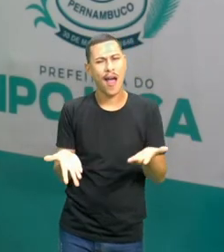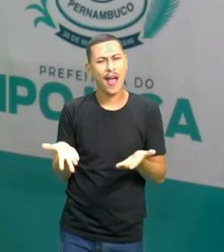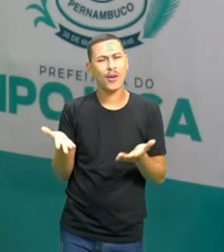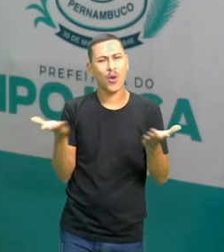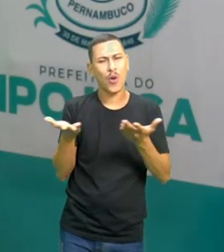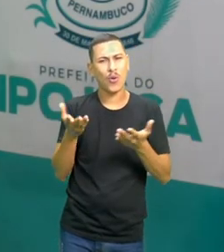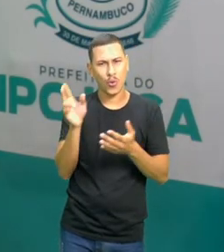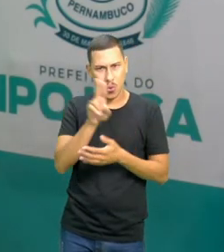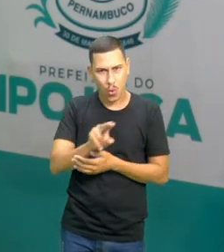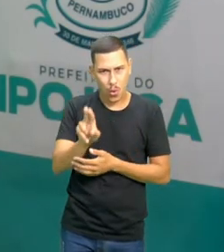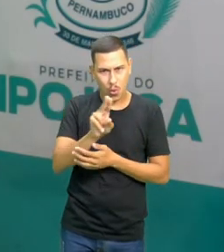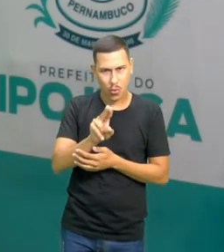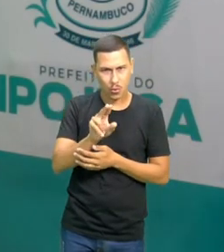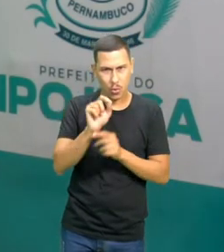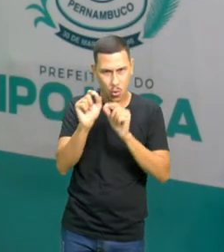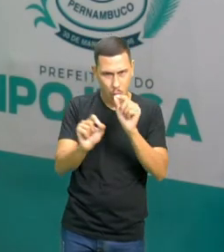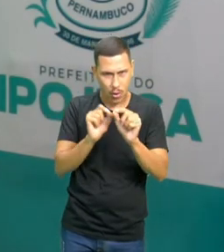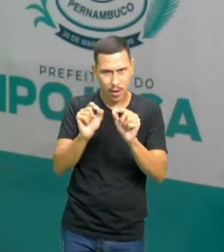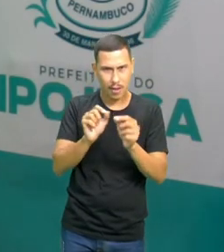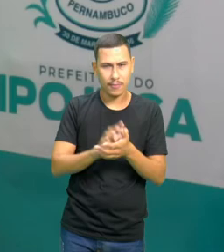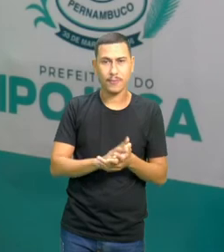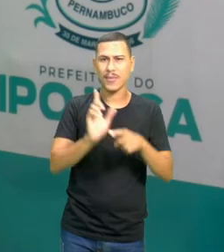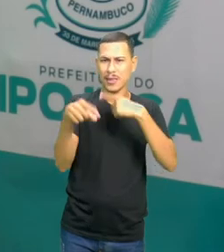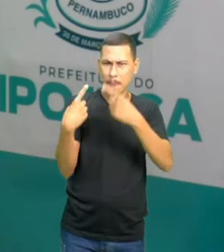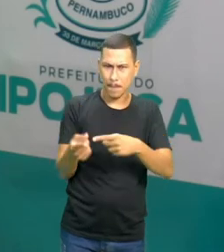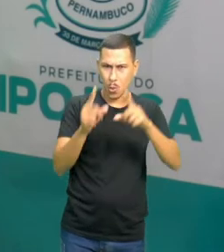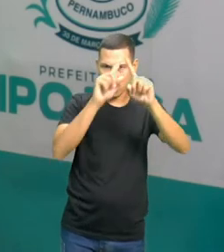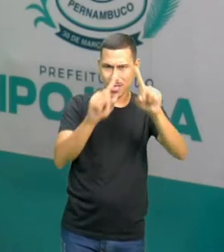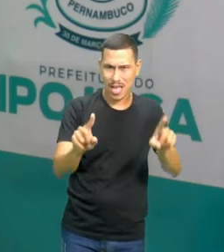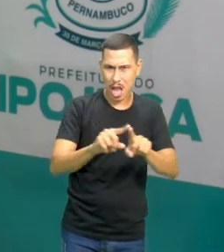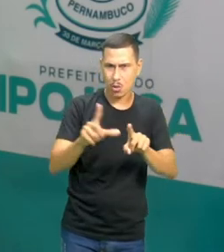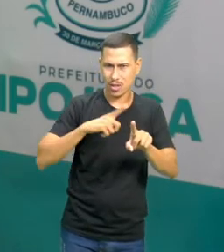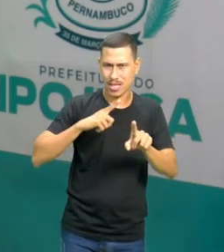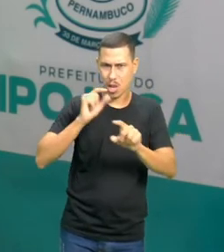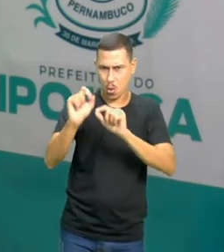viria em seguida? Após o triângulo vem o...